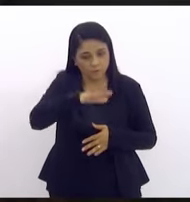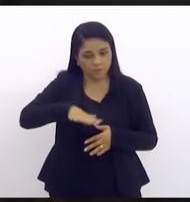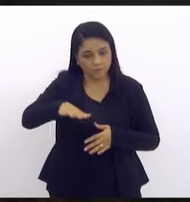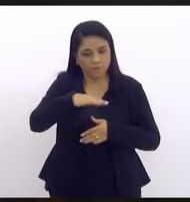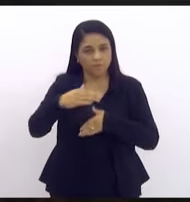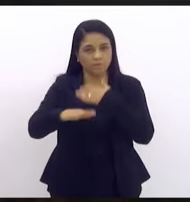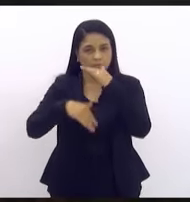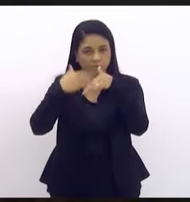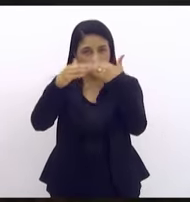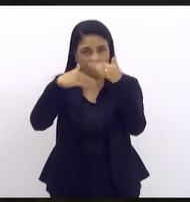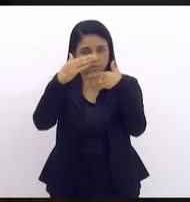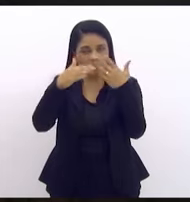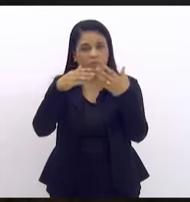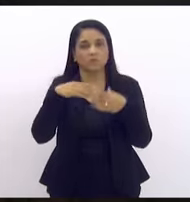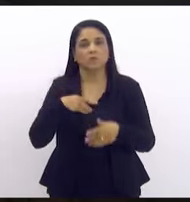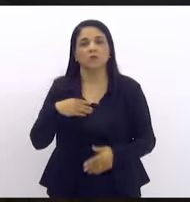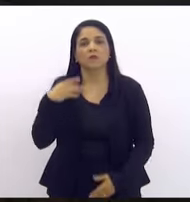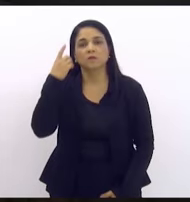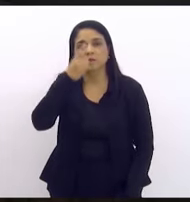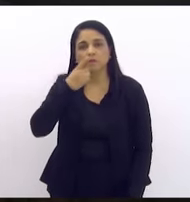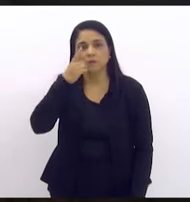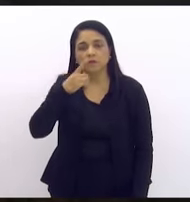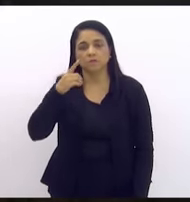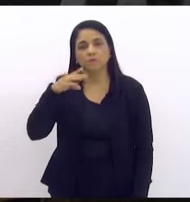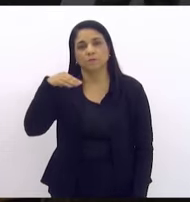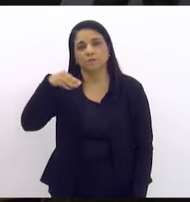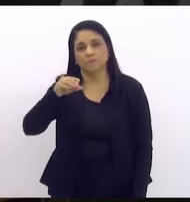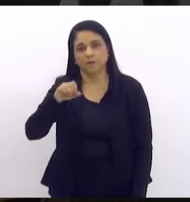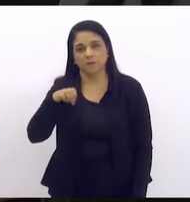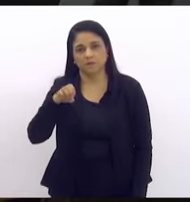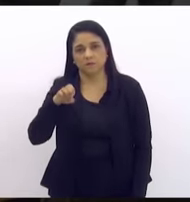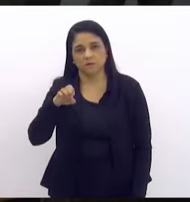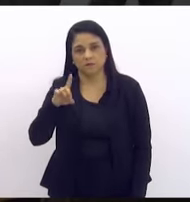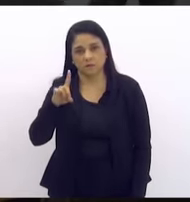Regional, deputado Carlos Macedo.